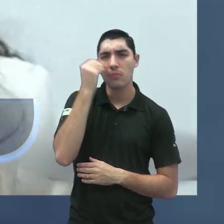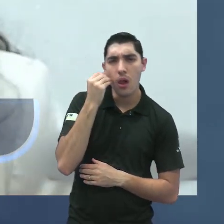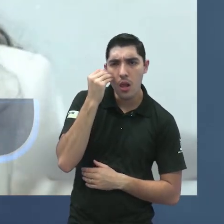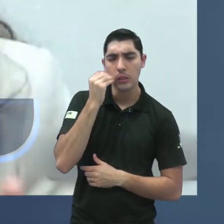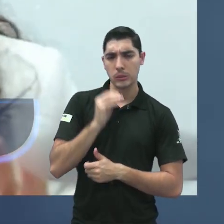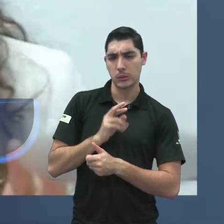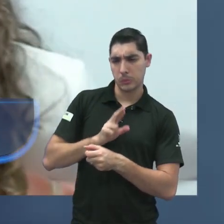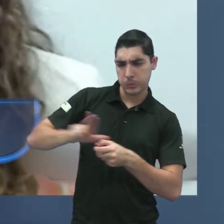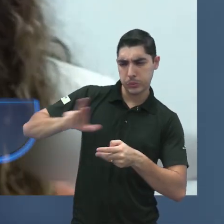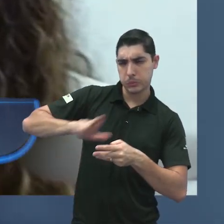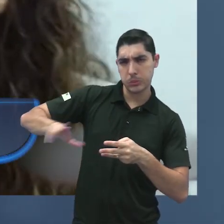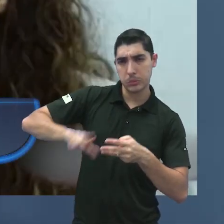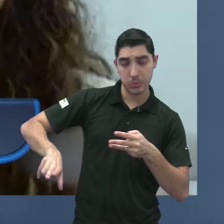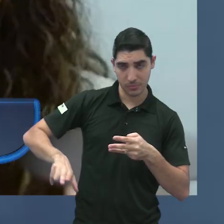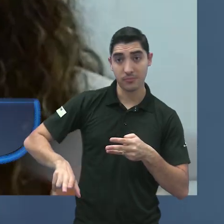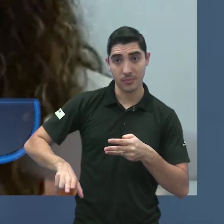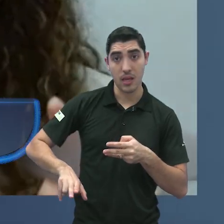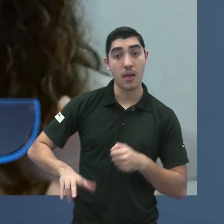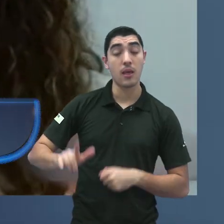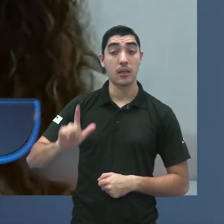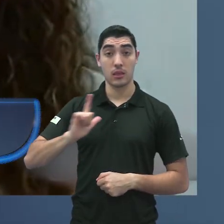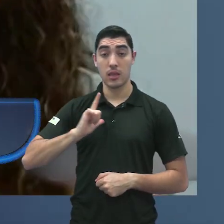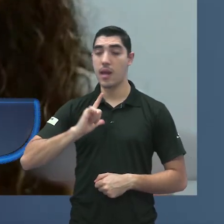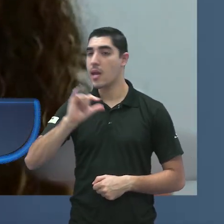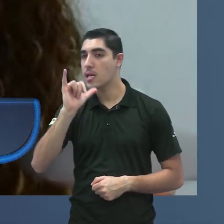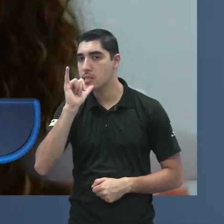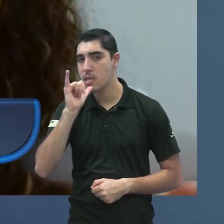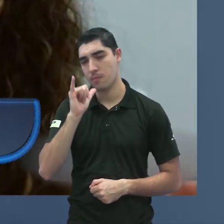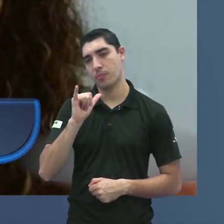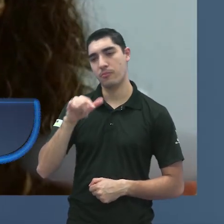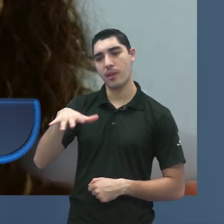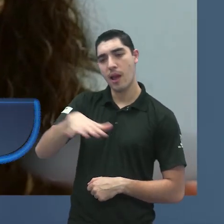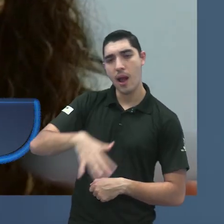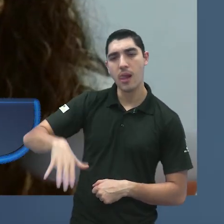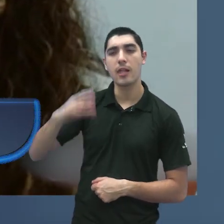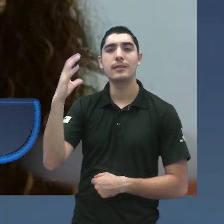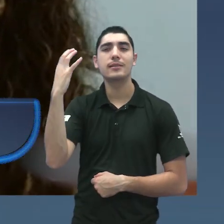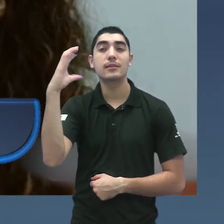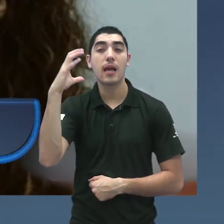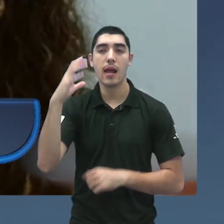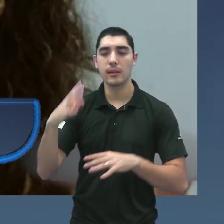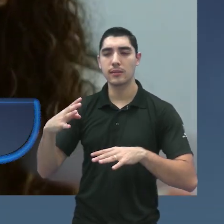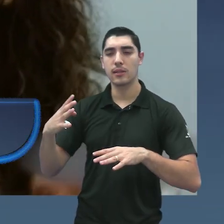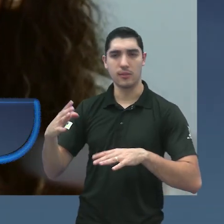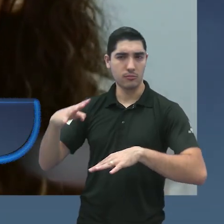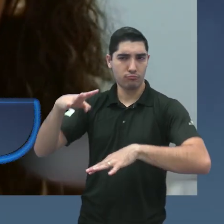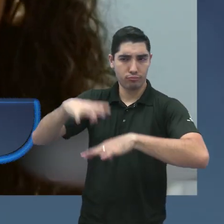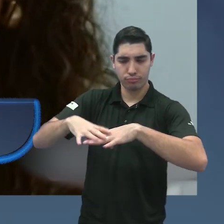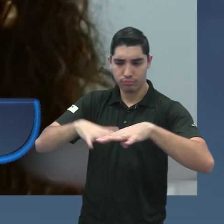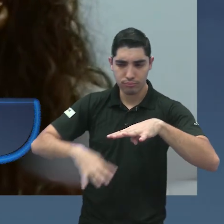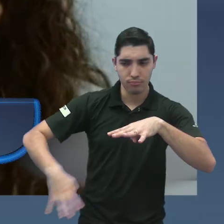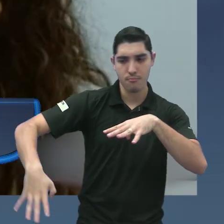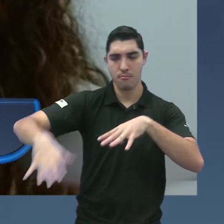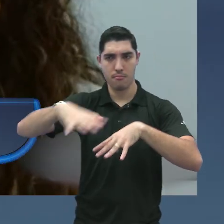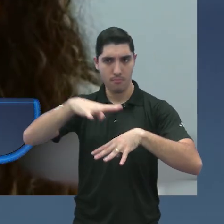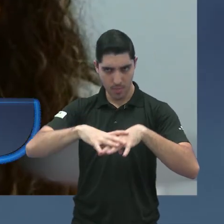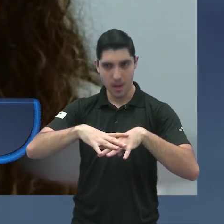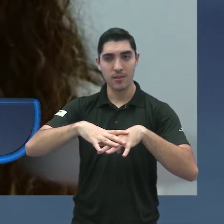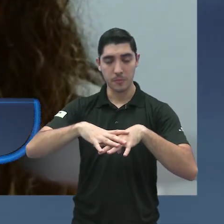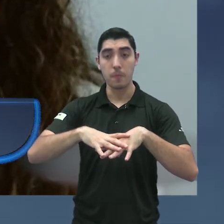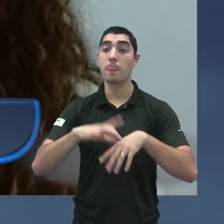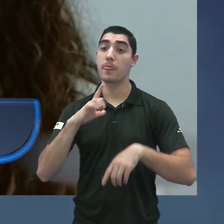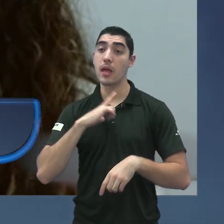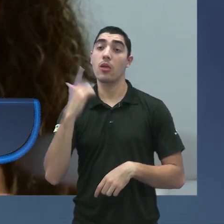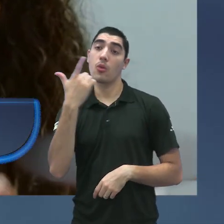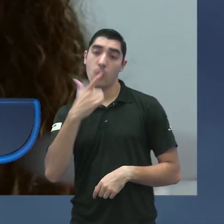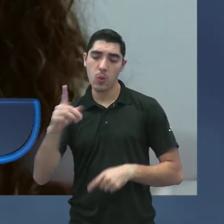conhecimento. Então, nós temos uma grande área que é ciências exatas, da terra, nós temos uma outra que é da